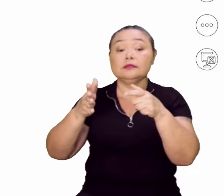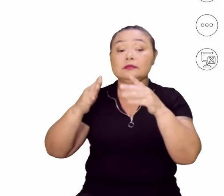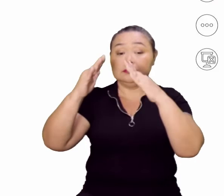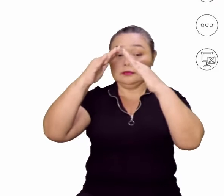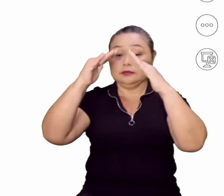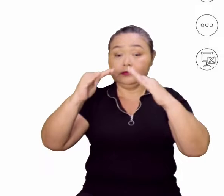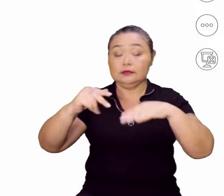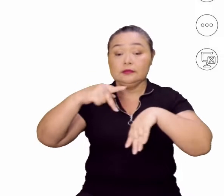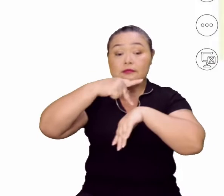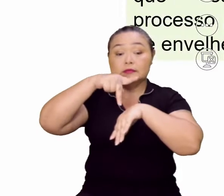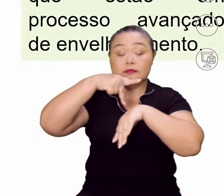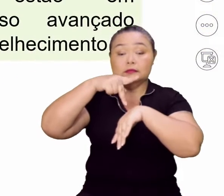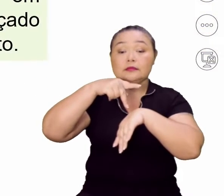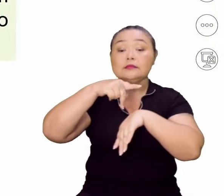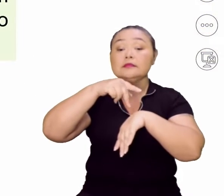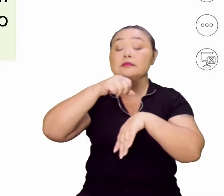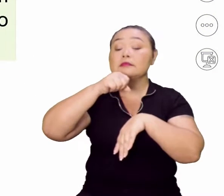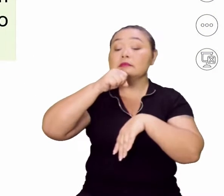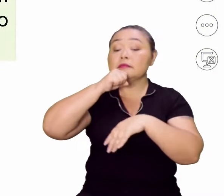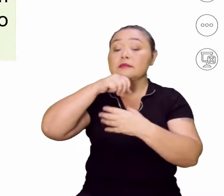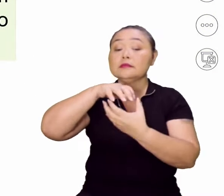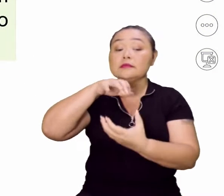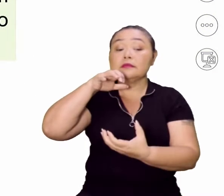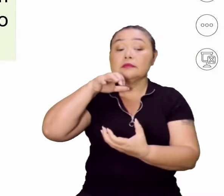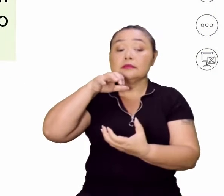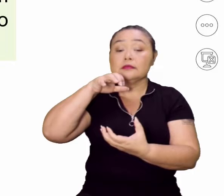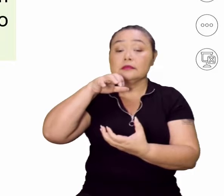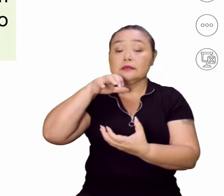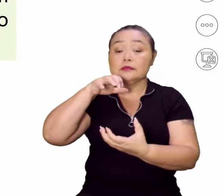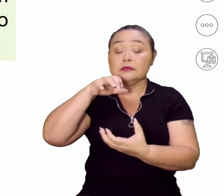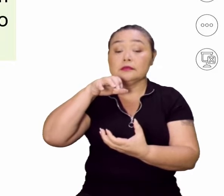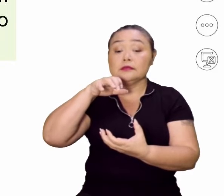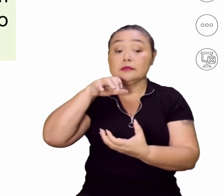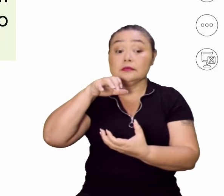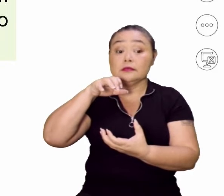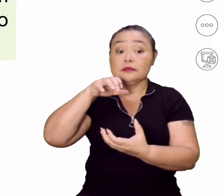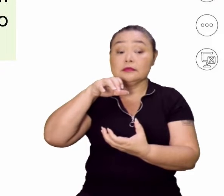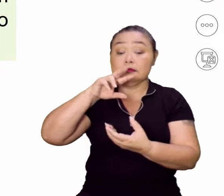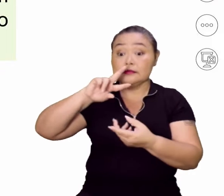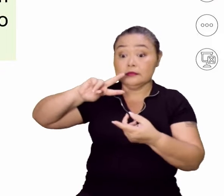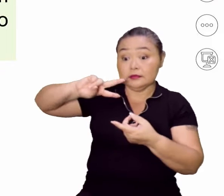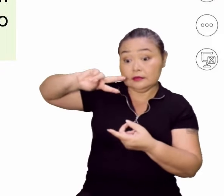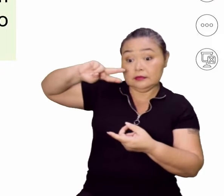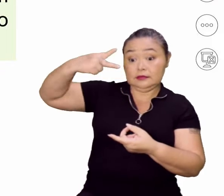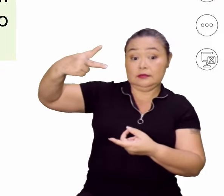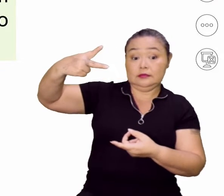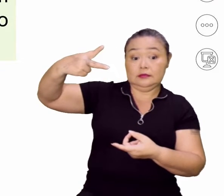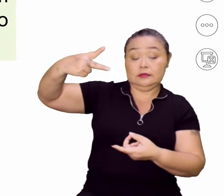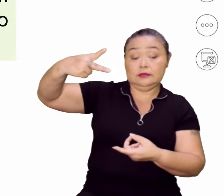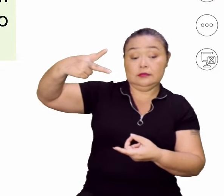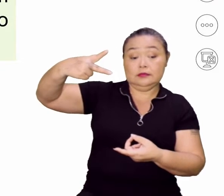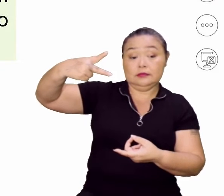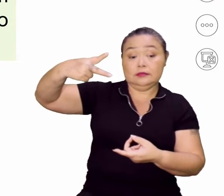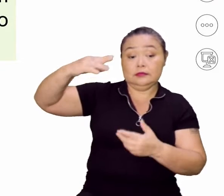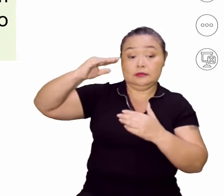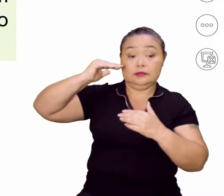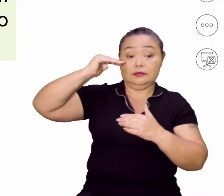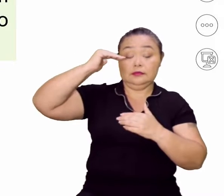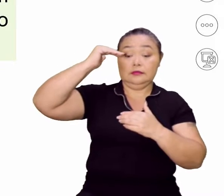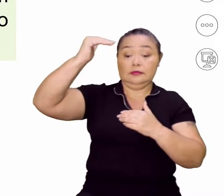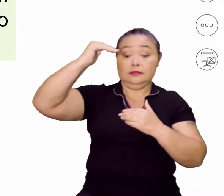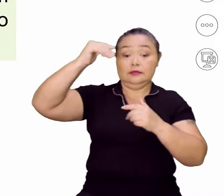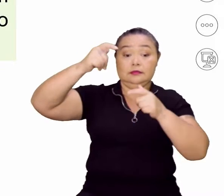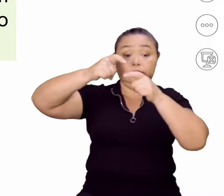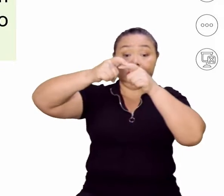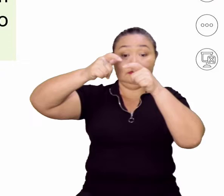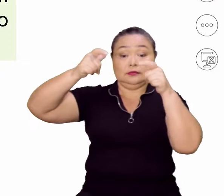países que a faixa etária de idosos, há uma completa inversão, praticamente. O topo vai ficando